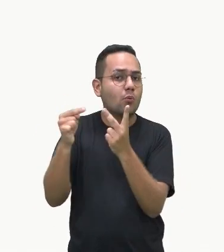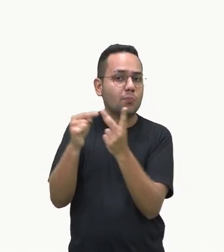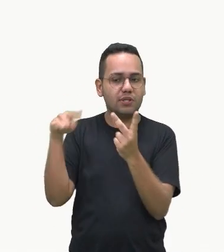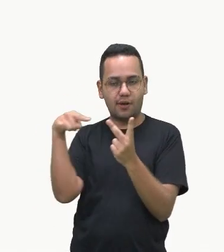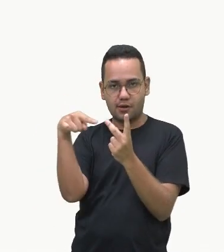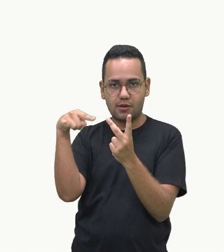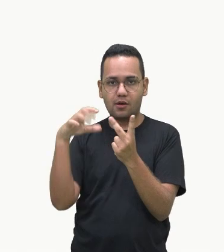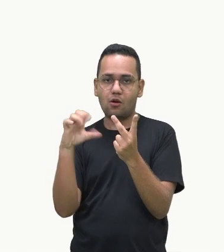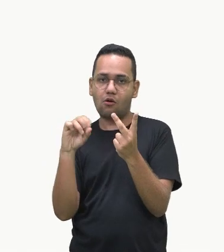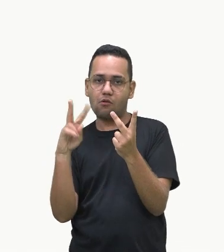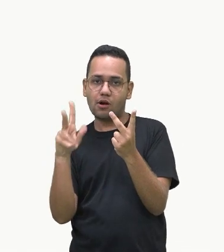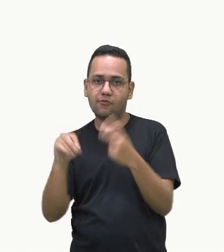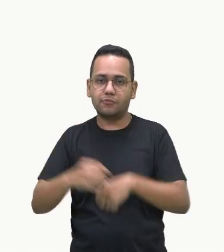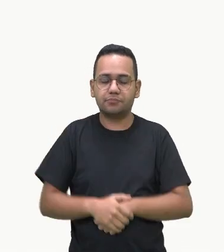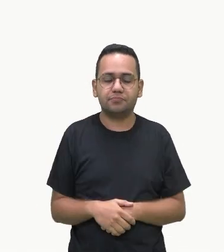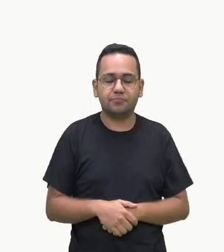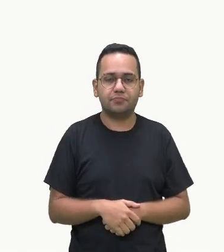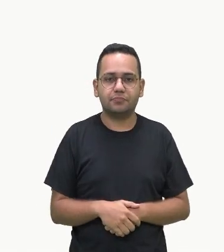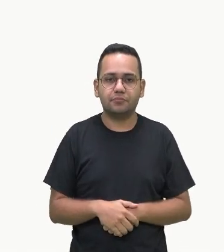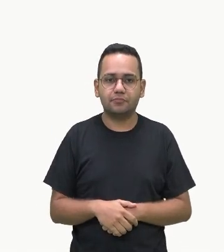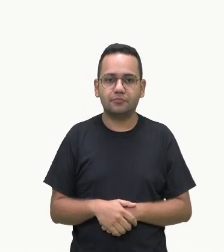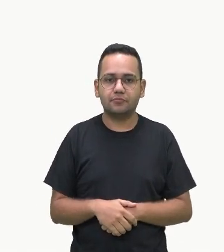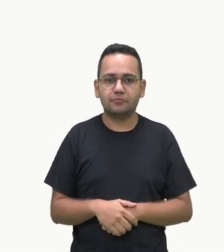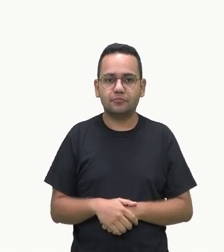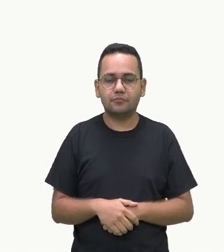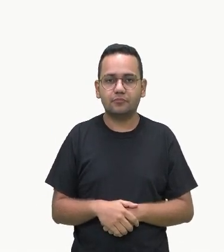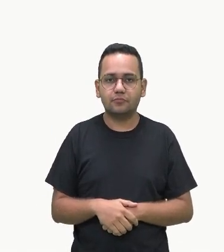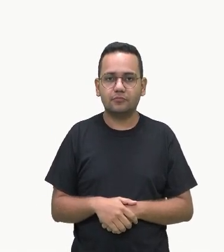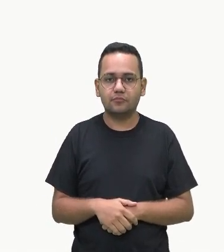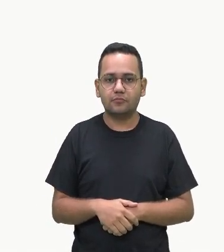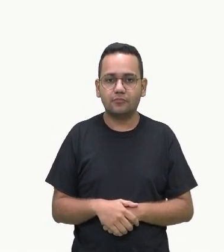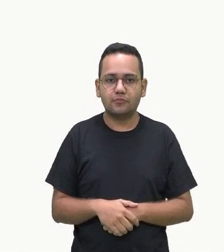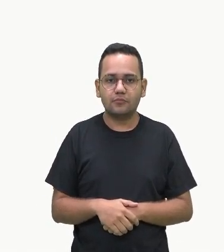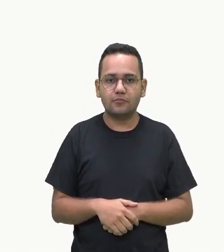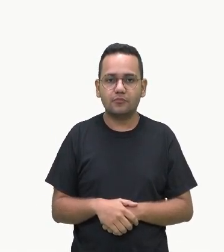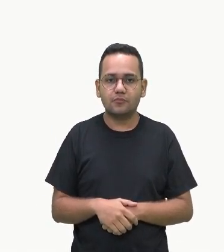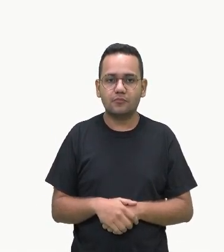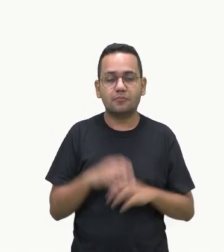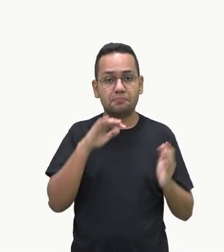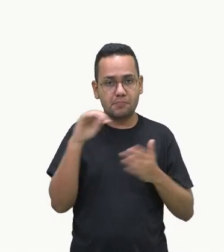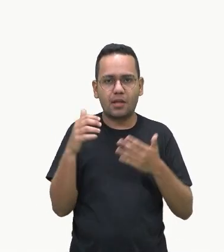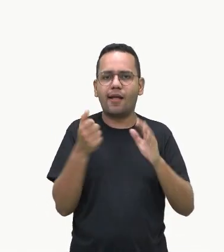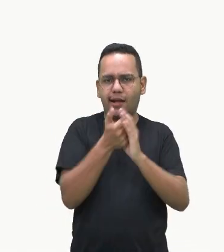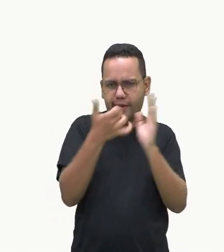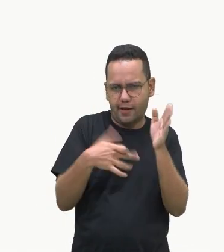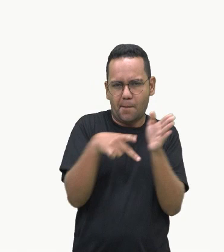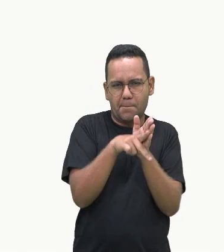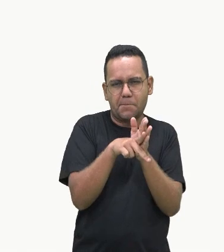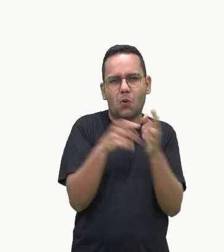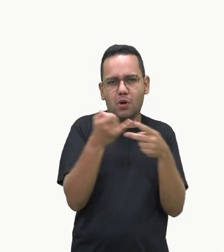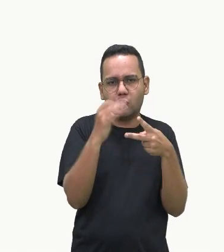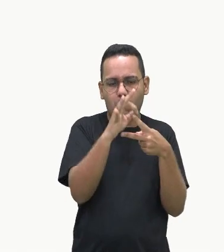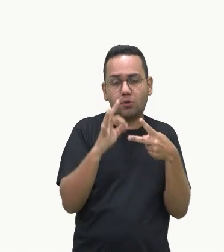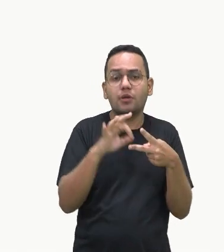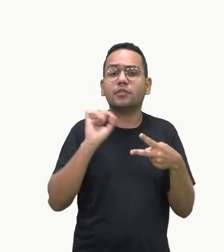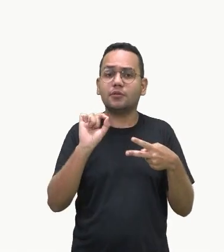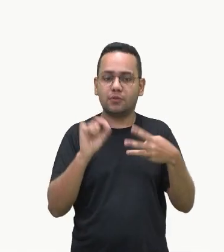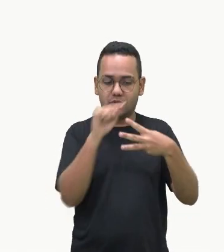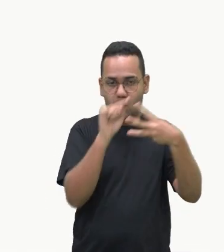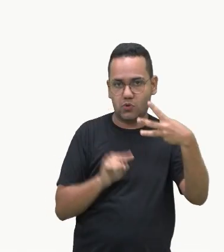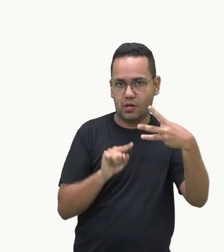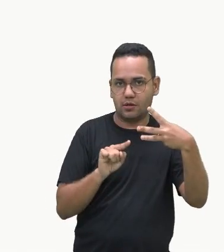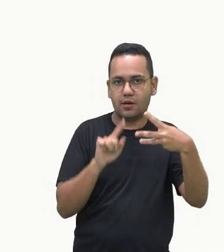Não esqueça que todo polígono tem lado, vértice e ângulo, tudo bem? E que